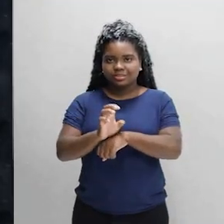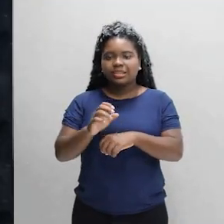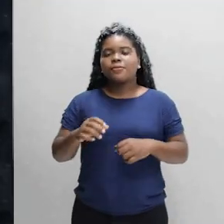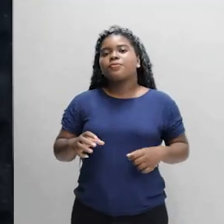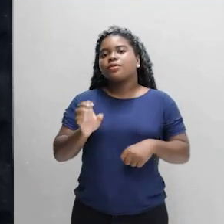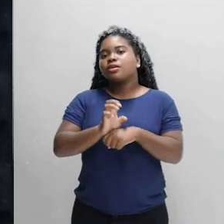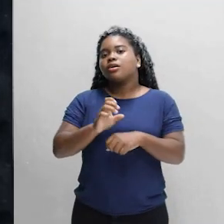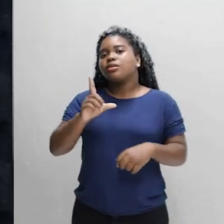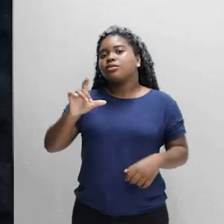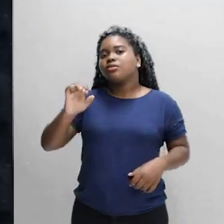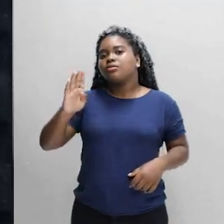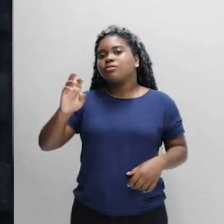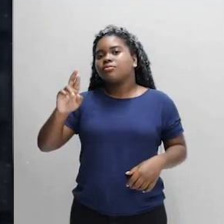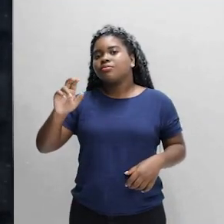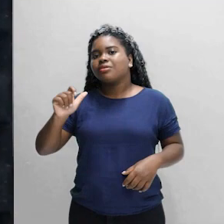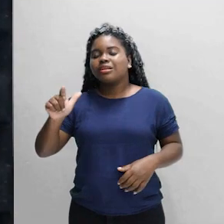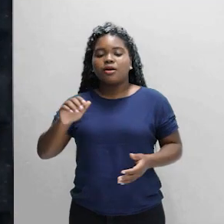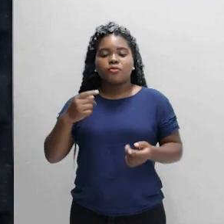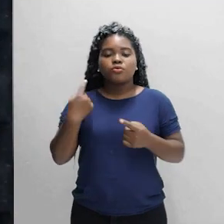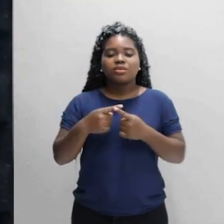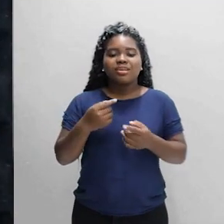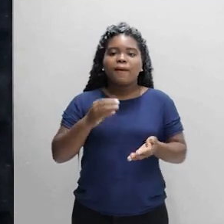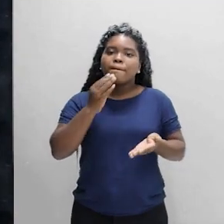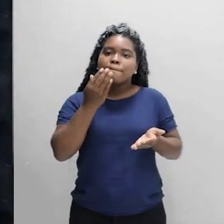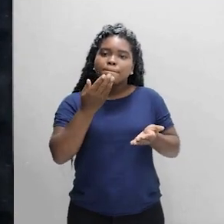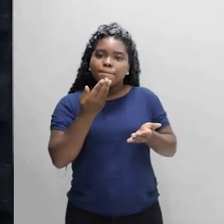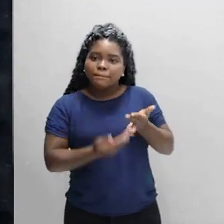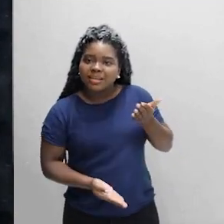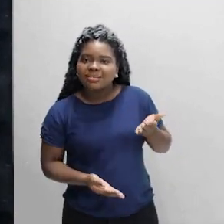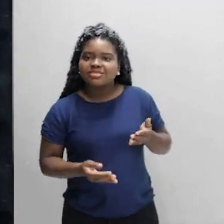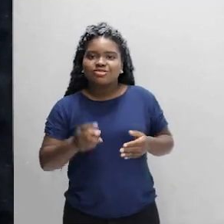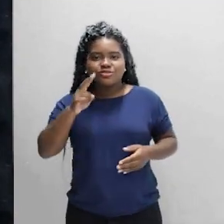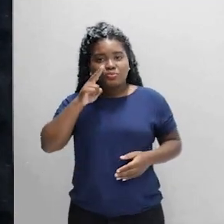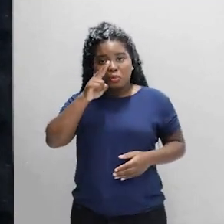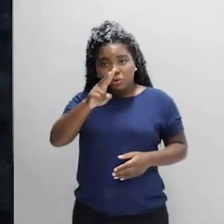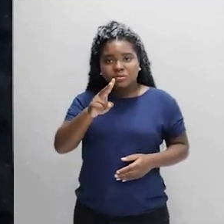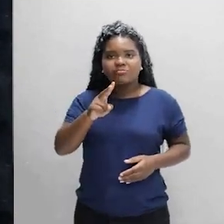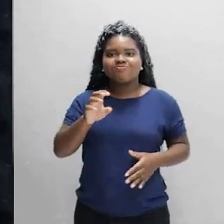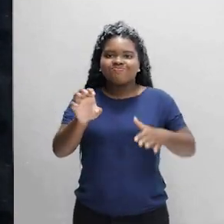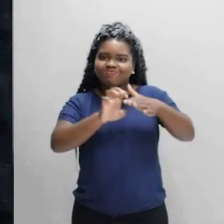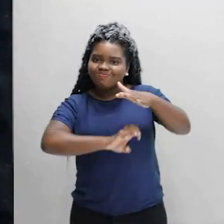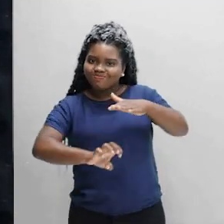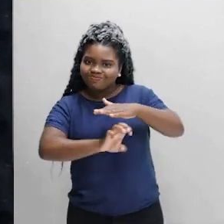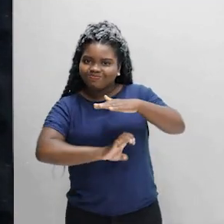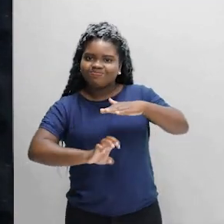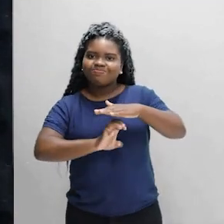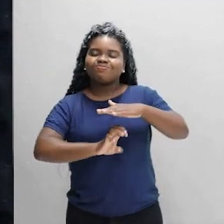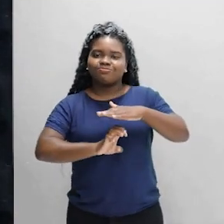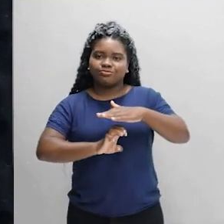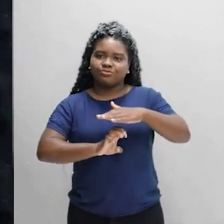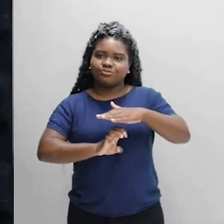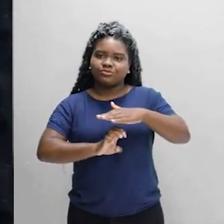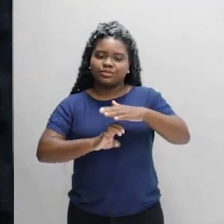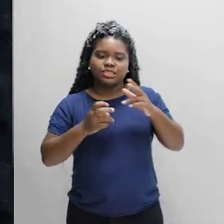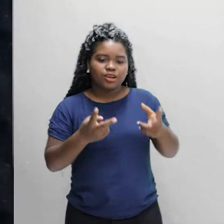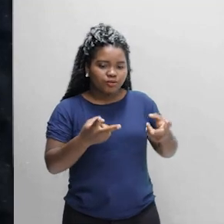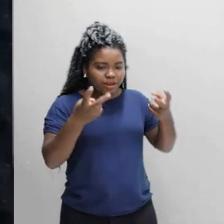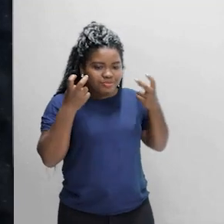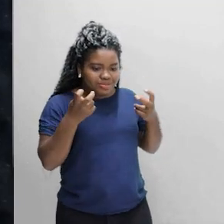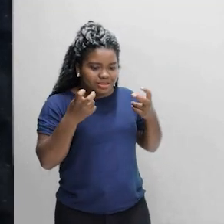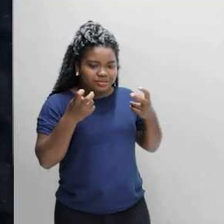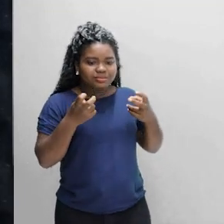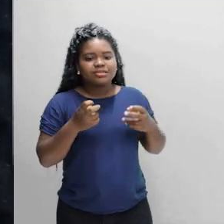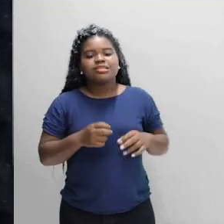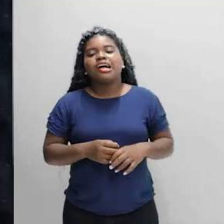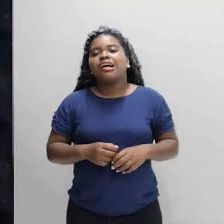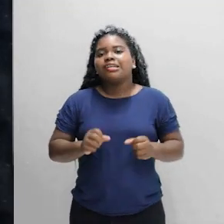Estado perde poder gradativamente para a grande empresa. Isso é uma característica da sociedade capitalista. O